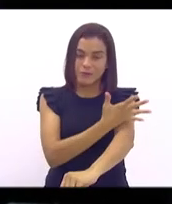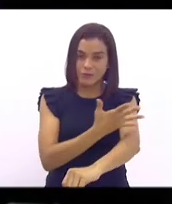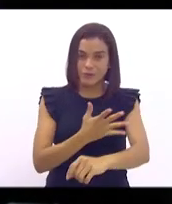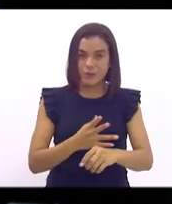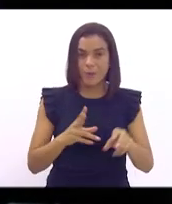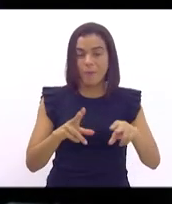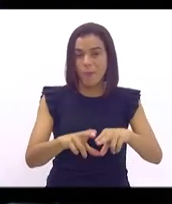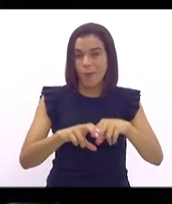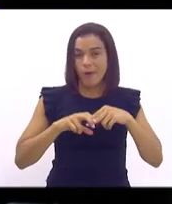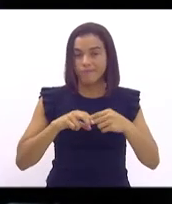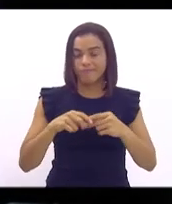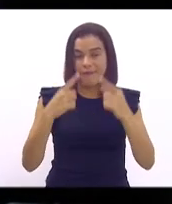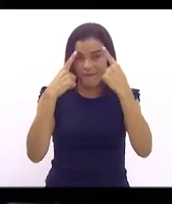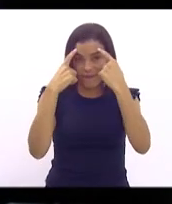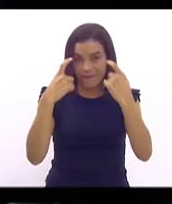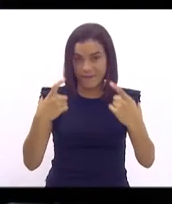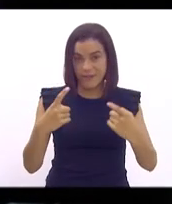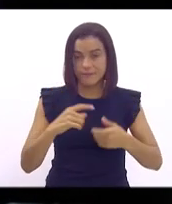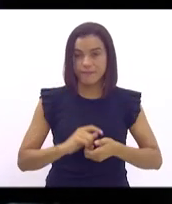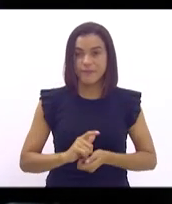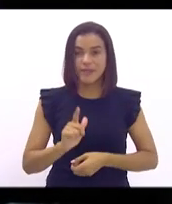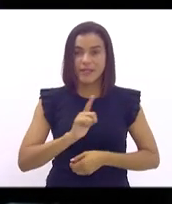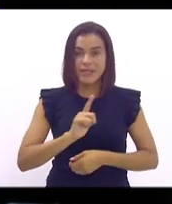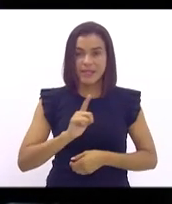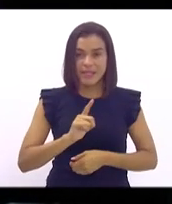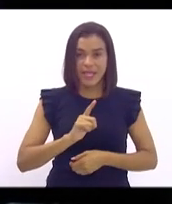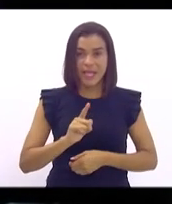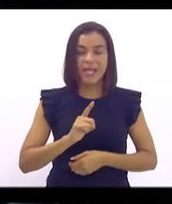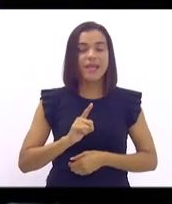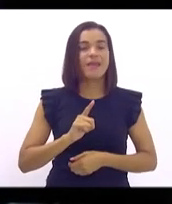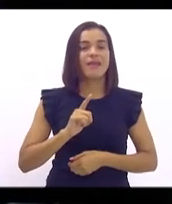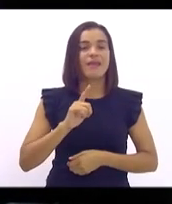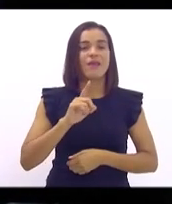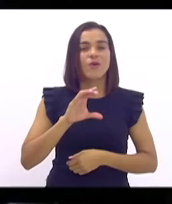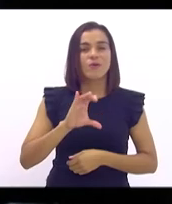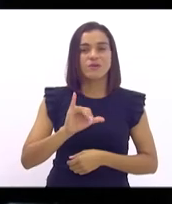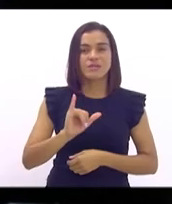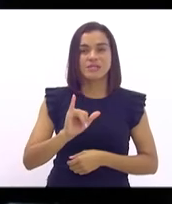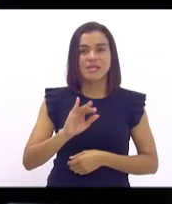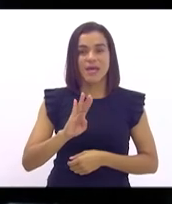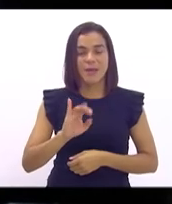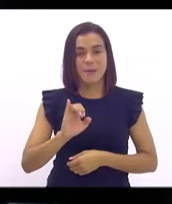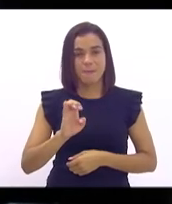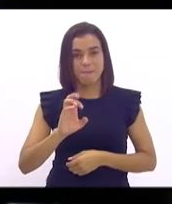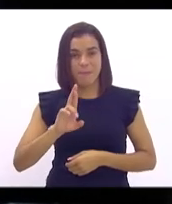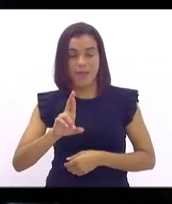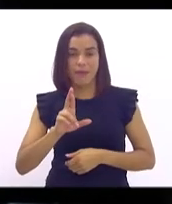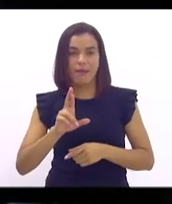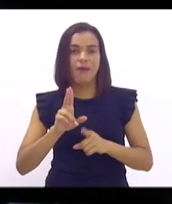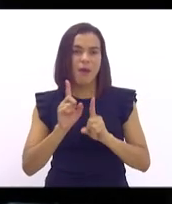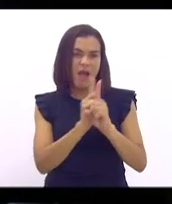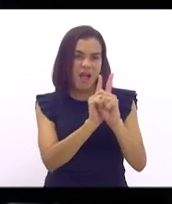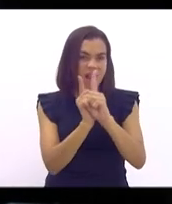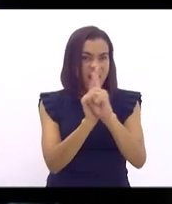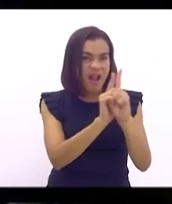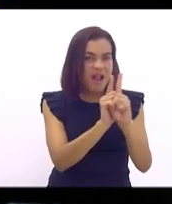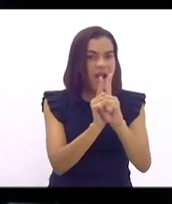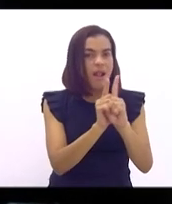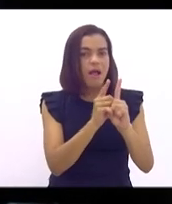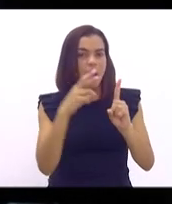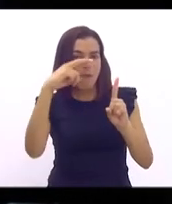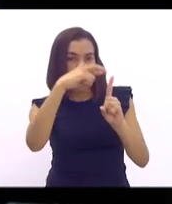violência. Então, ali a gente tem o cyberstalking, né? Que é a perseguição virtual, como